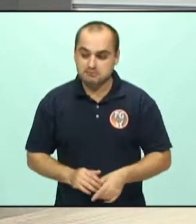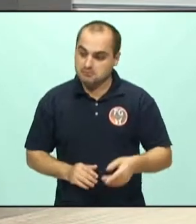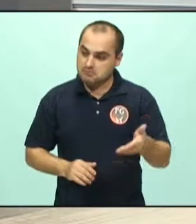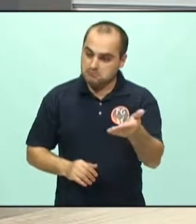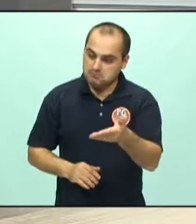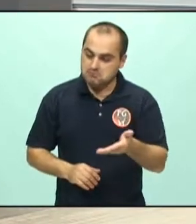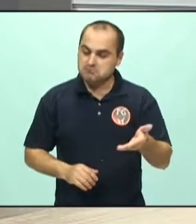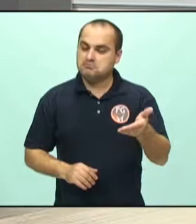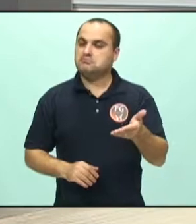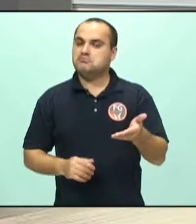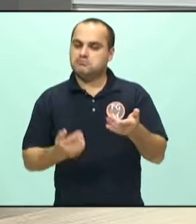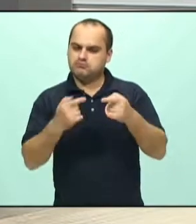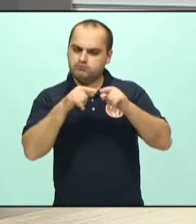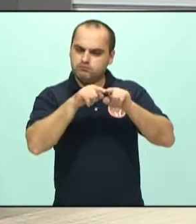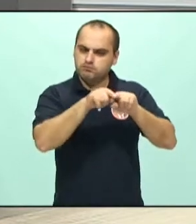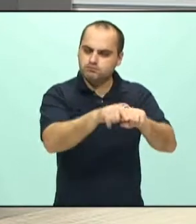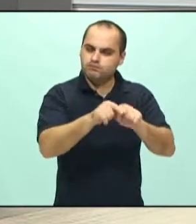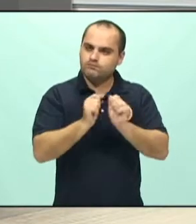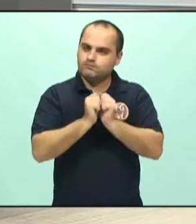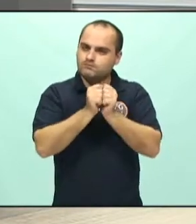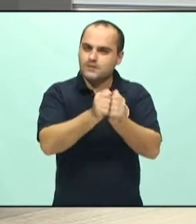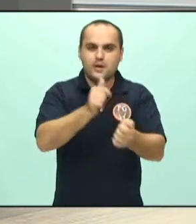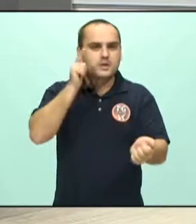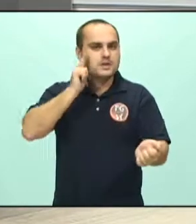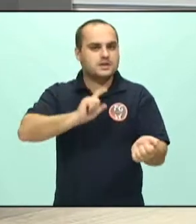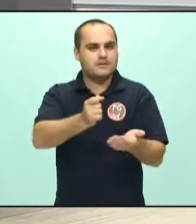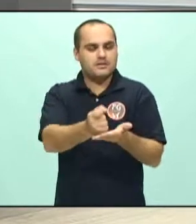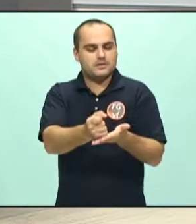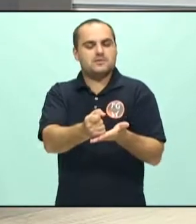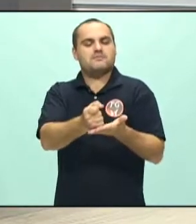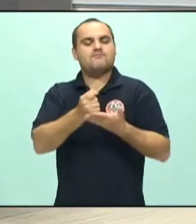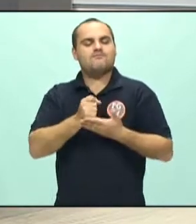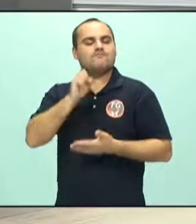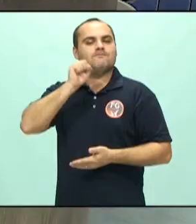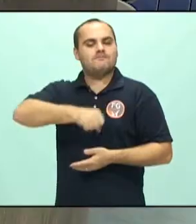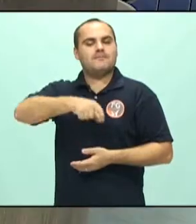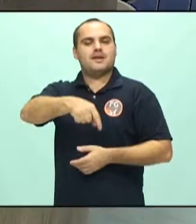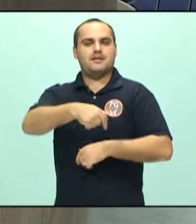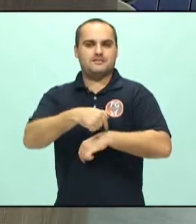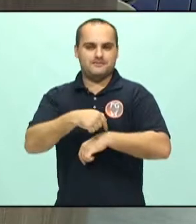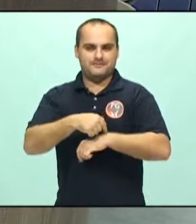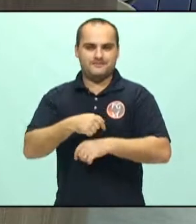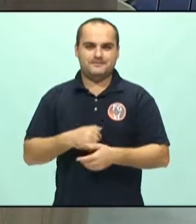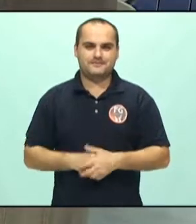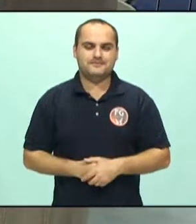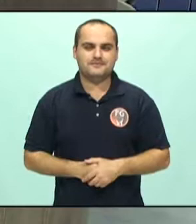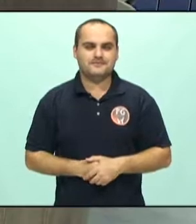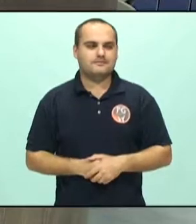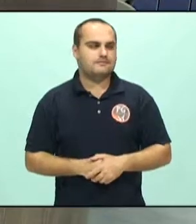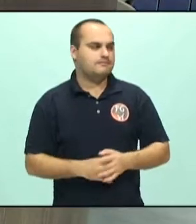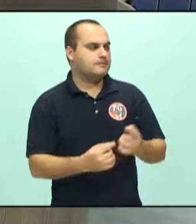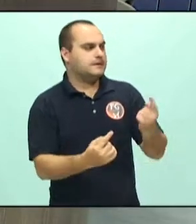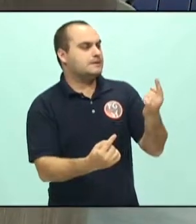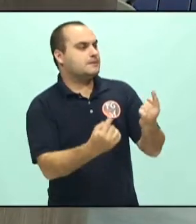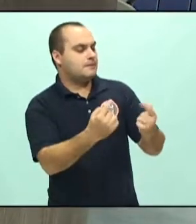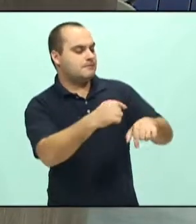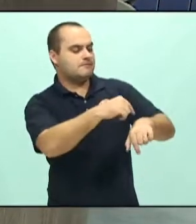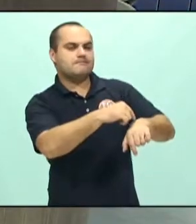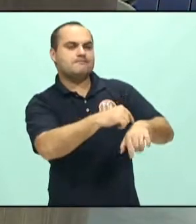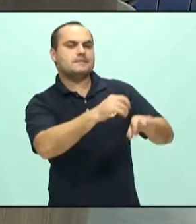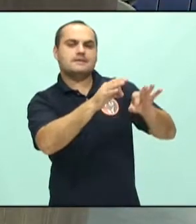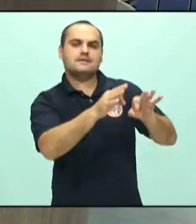presente e conseguiu nos auxiliar bastante nesse processo. Qual a diferença da edição